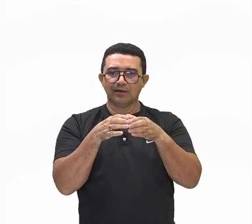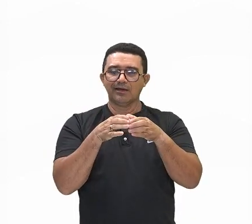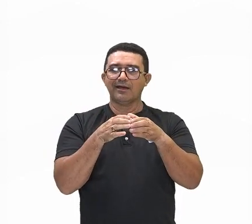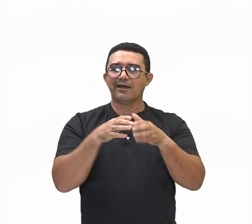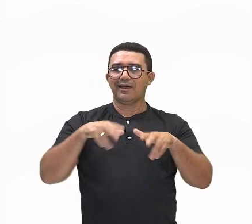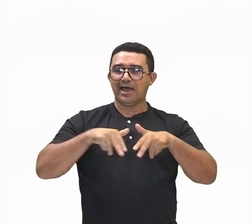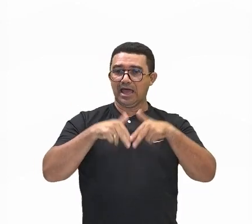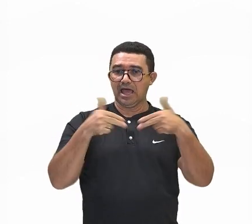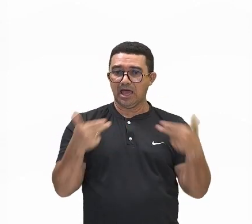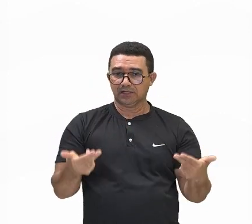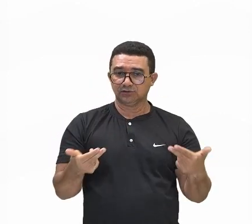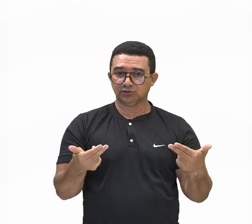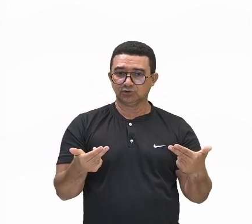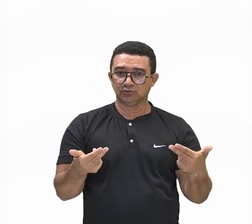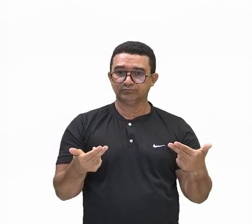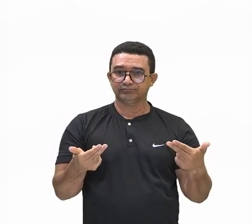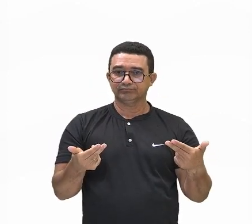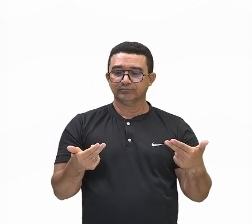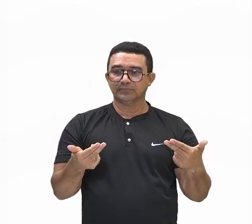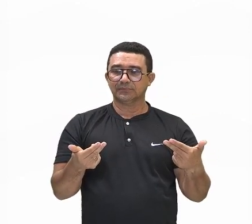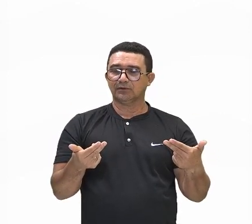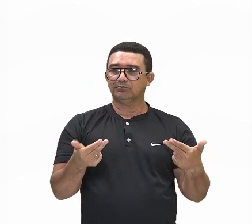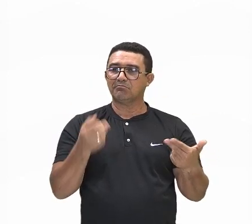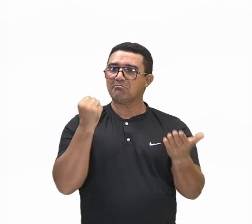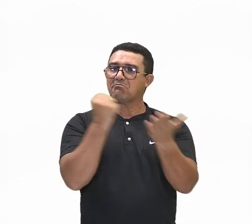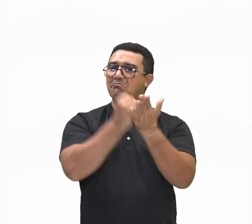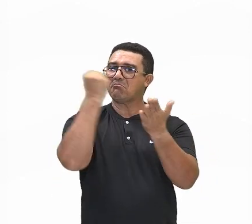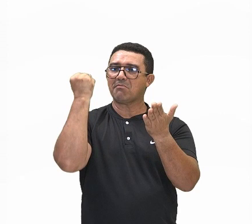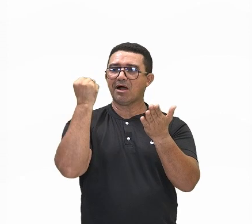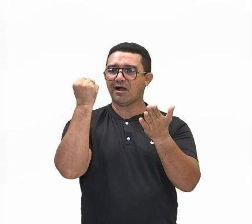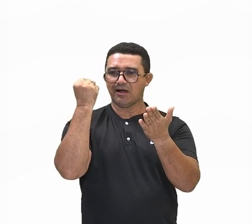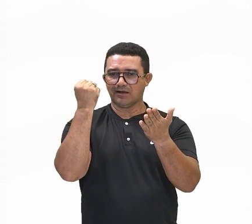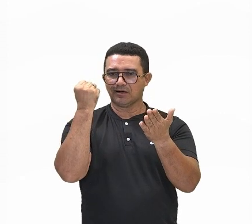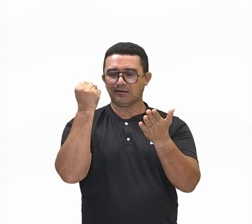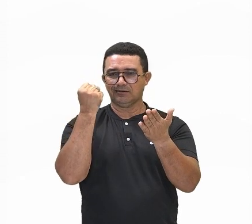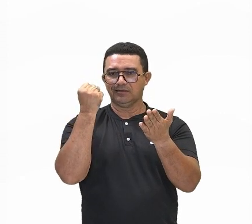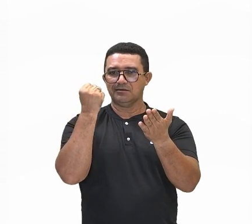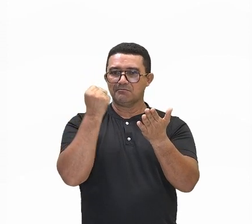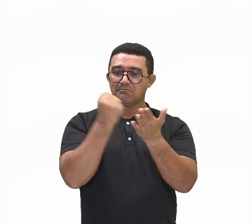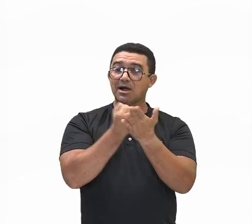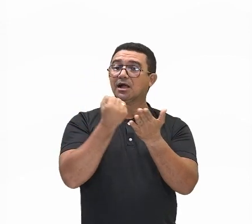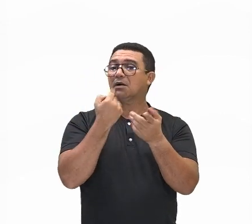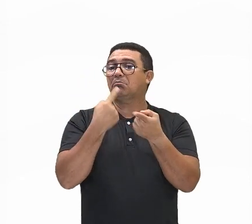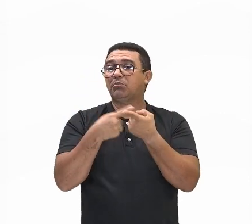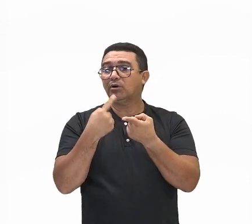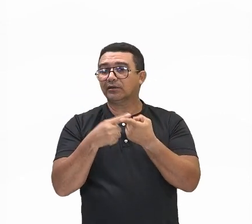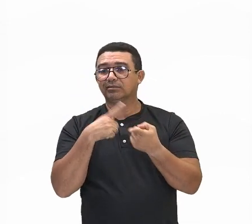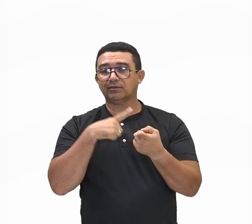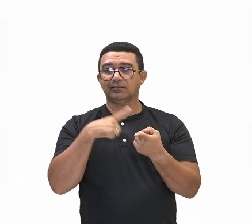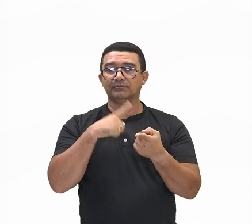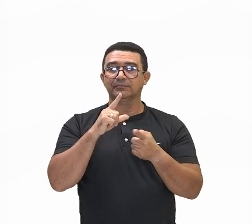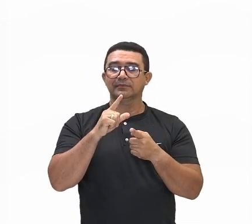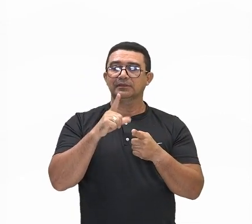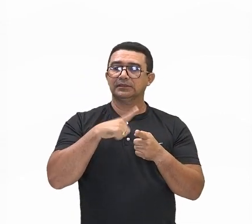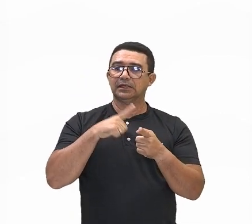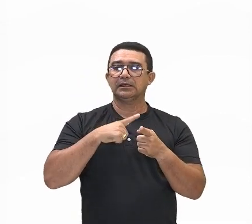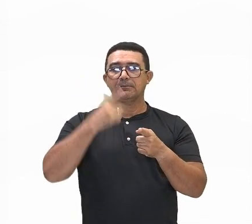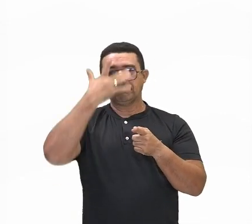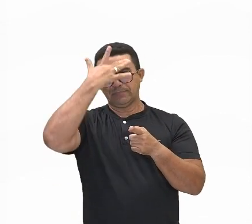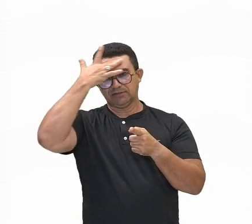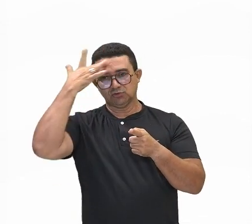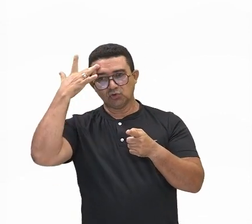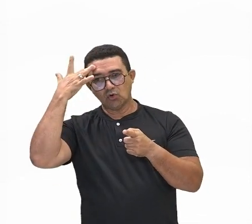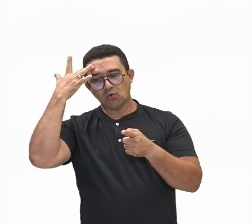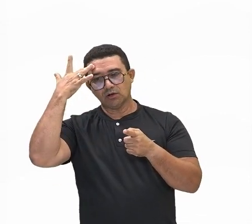tá? E isso, né, acaba marcando muito aí a parte, porque vem tanto pessoas da parte do